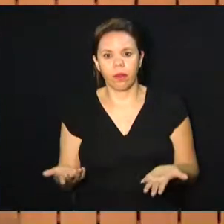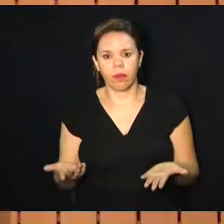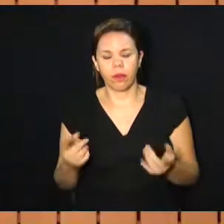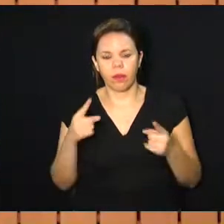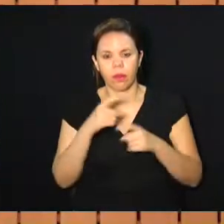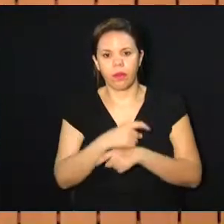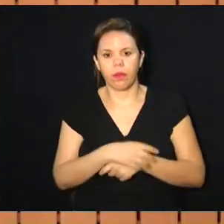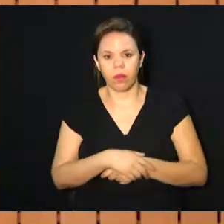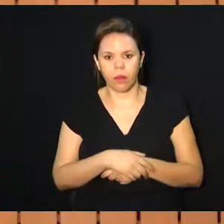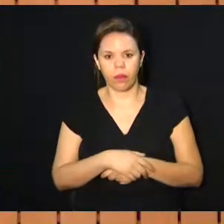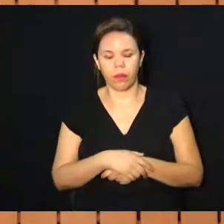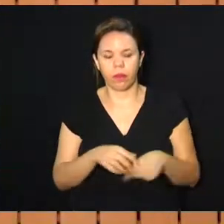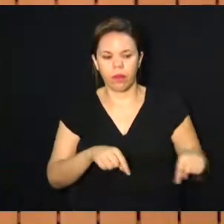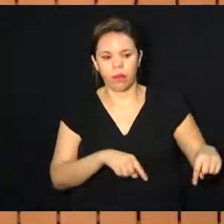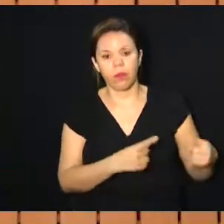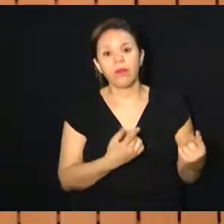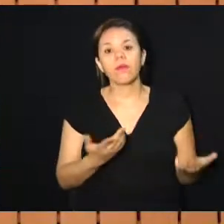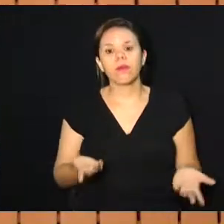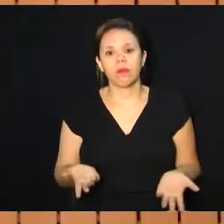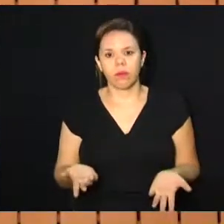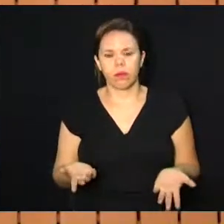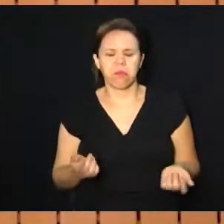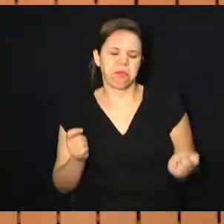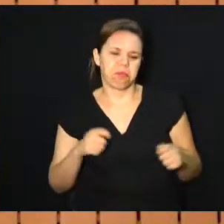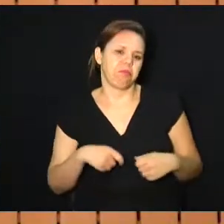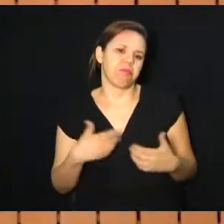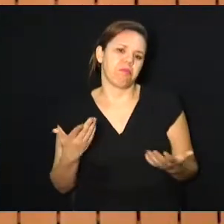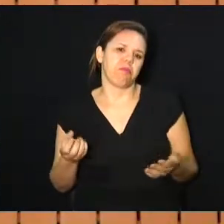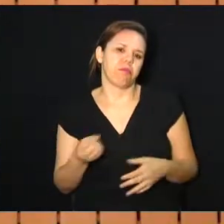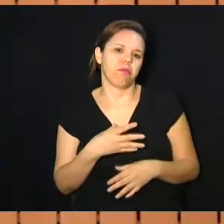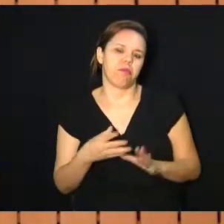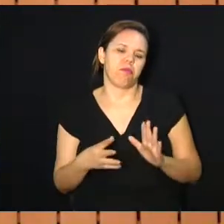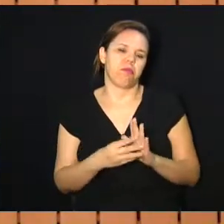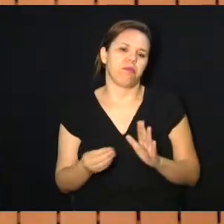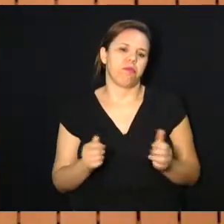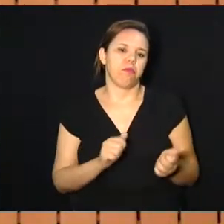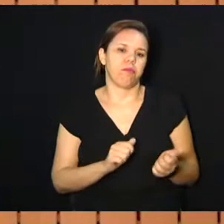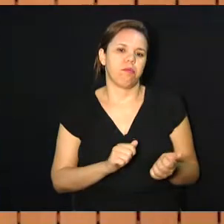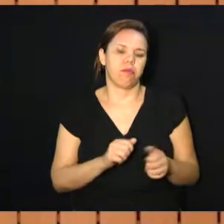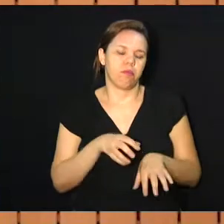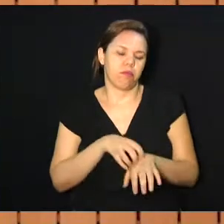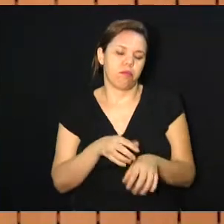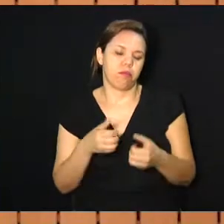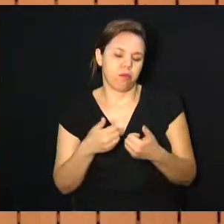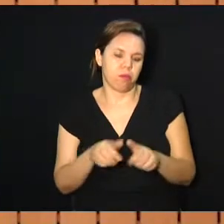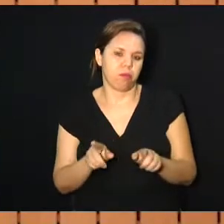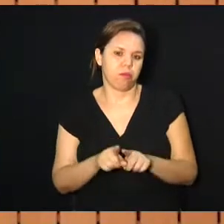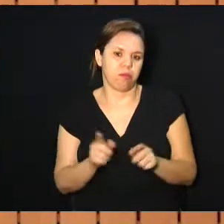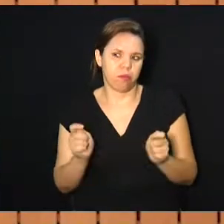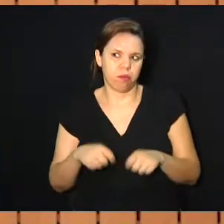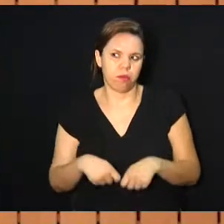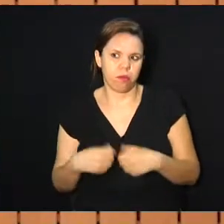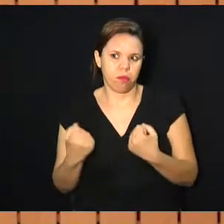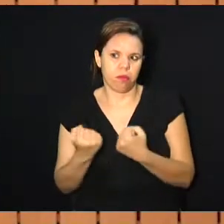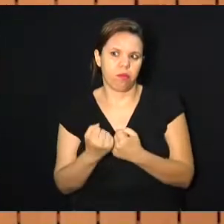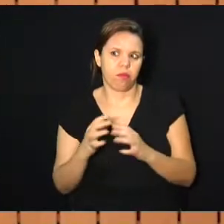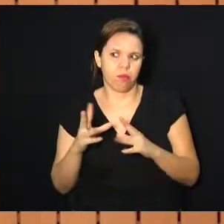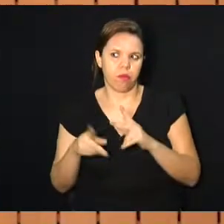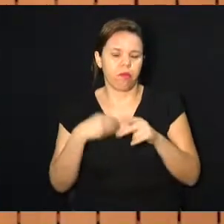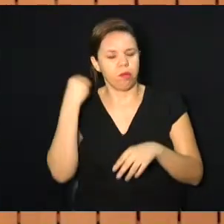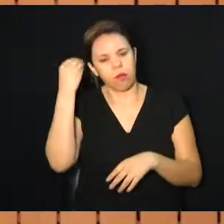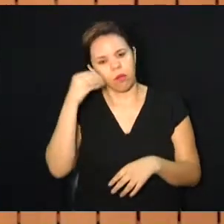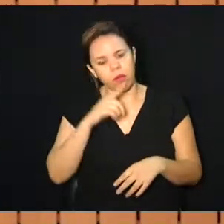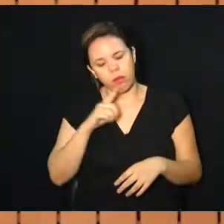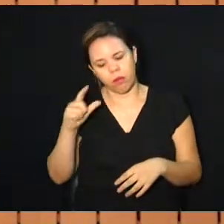dificuldades, os desafios, e seria possível um novo modelo de transporte? que desse conta, afinal, a experiência que a